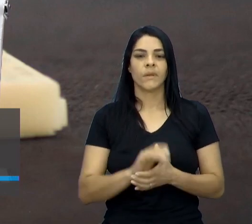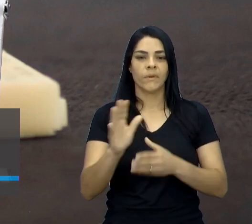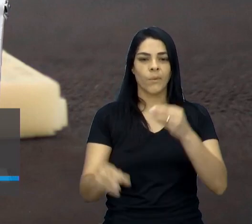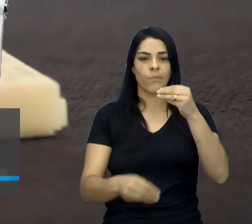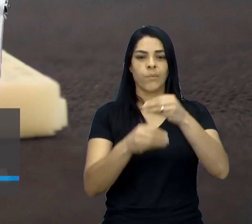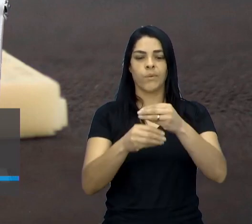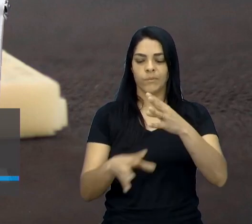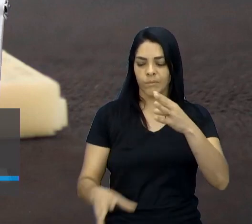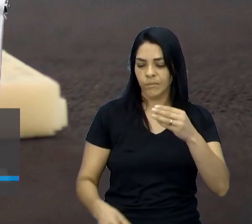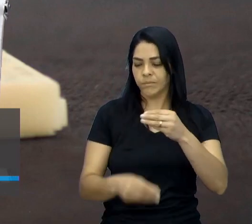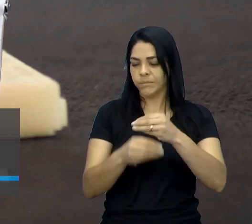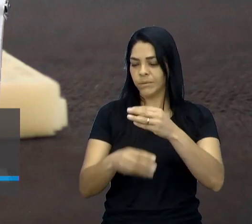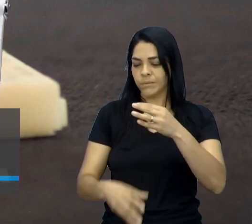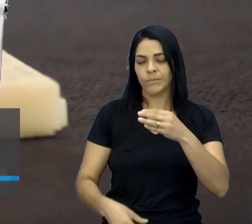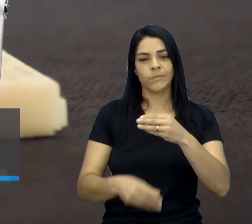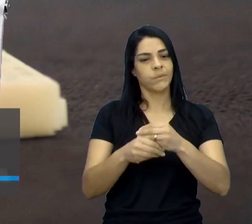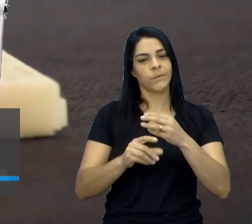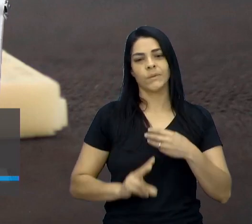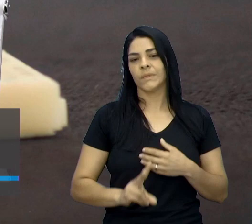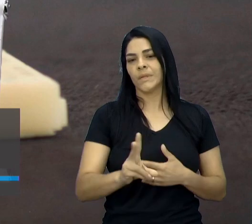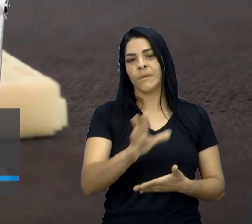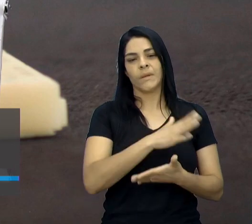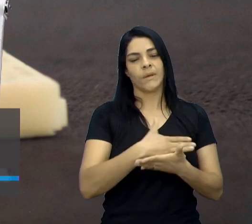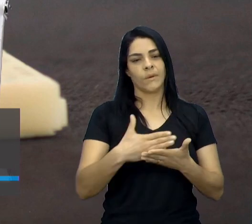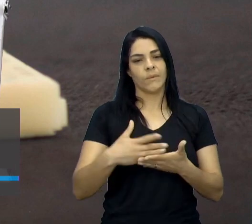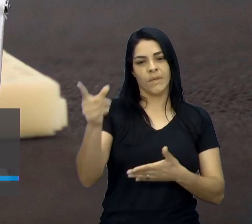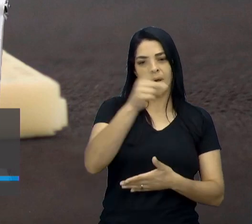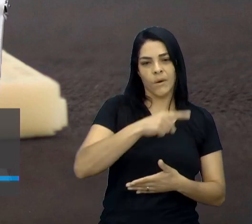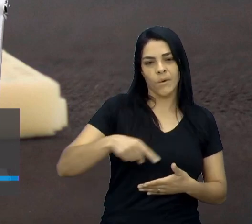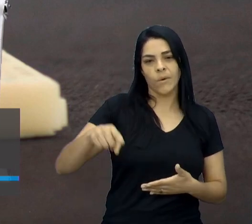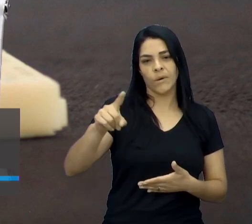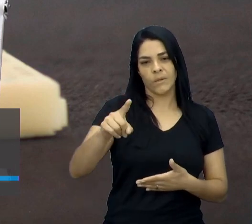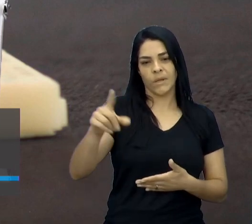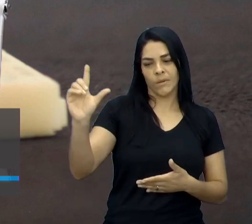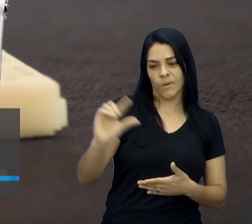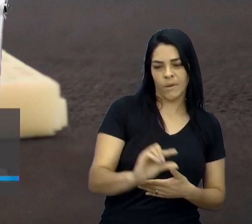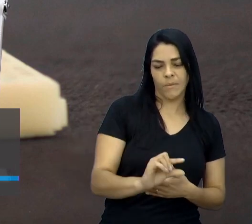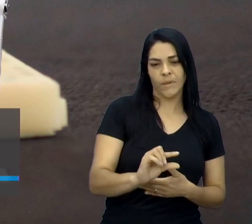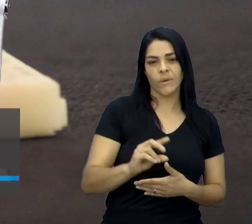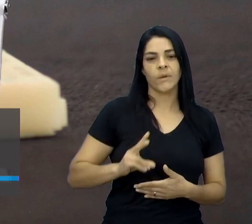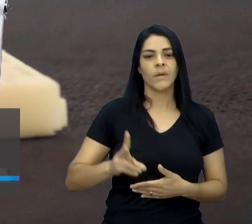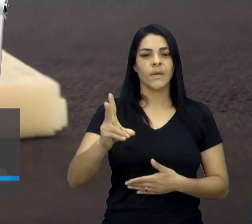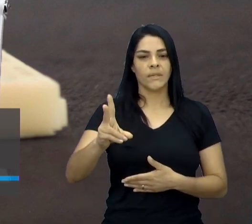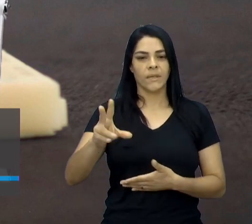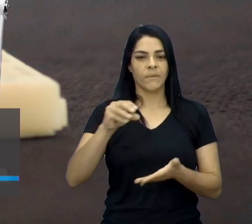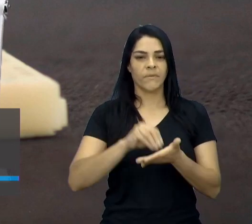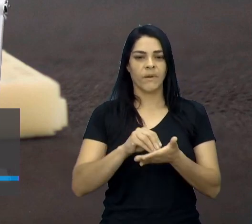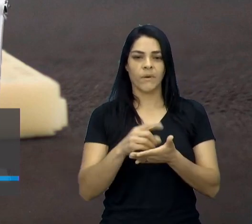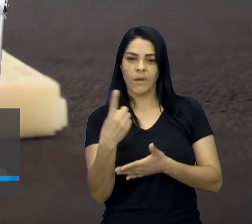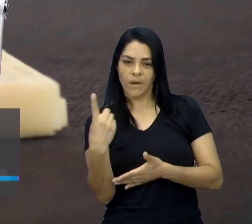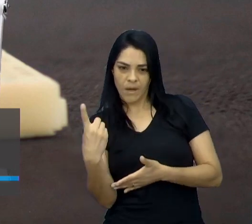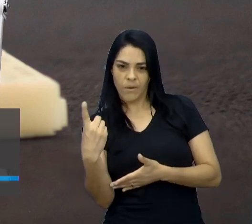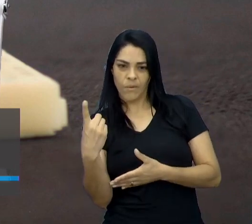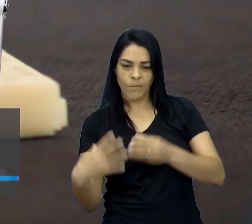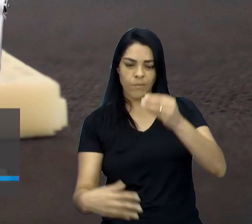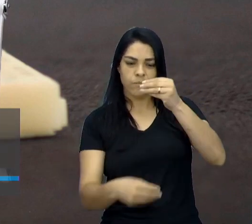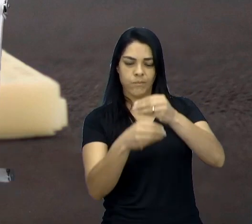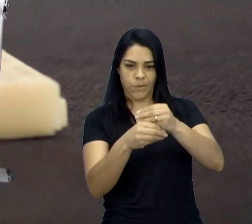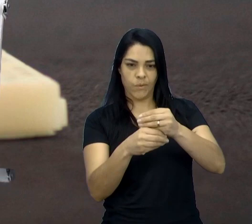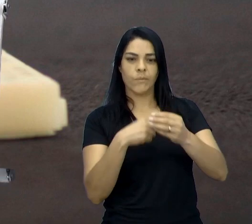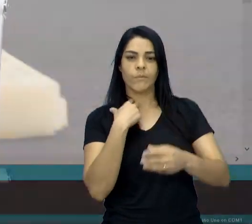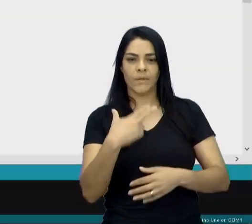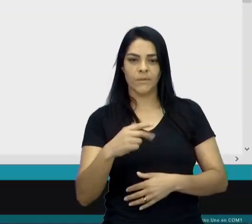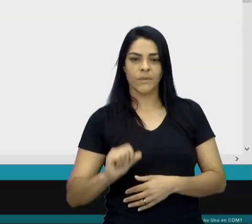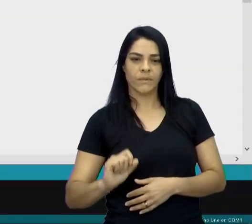isso. Toda vez que ele começar e for a rodada for menor, ela vai sempre acrescentar um para ir aumentando as cores. Tá